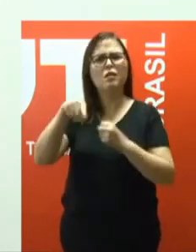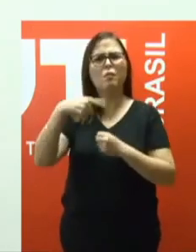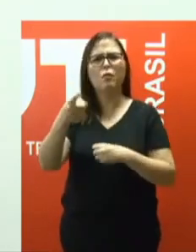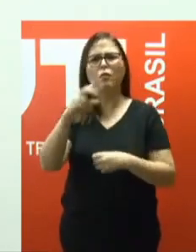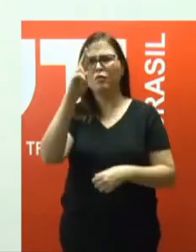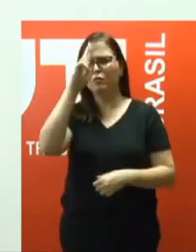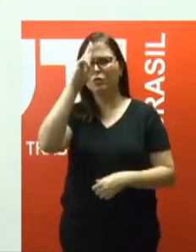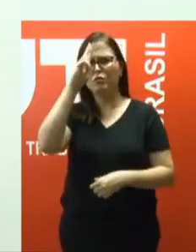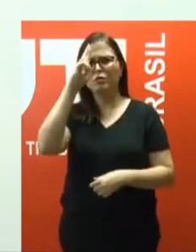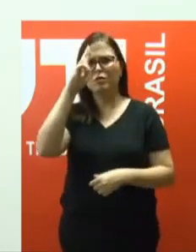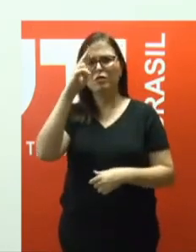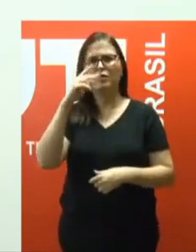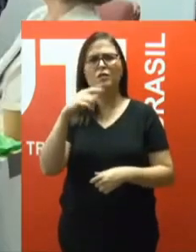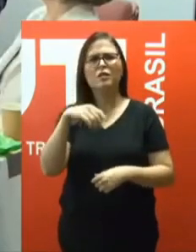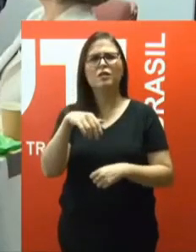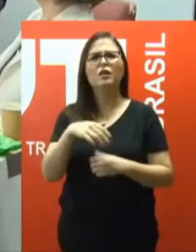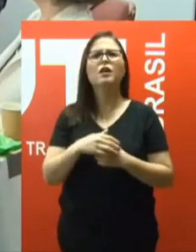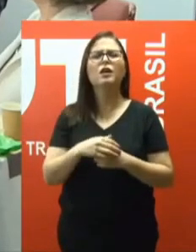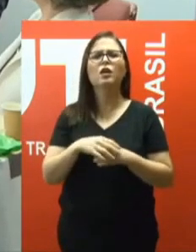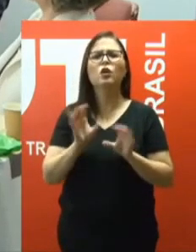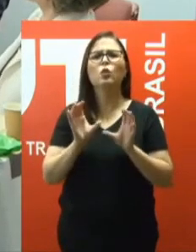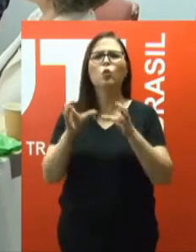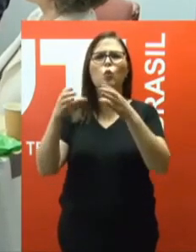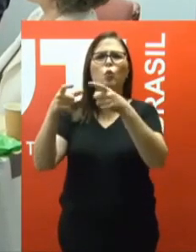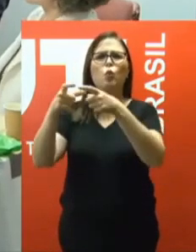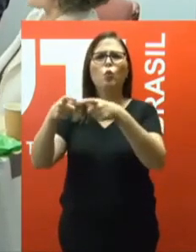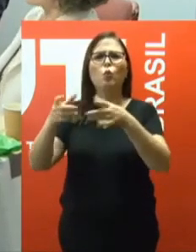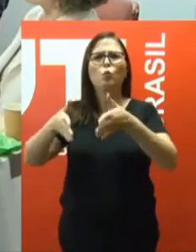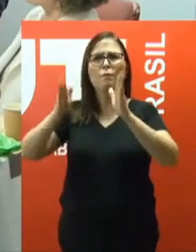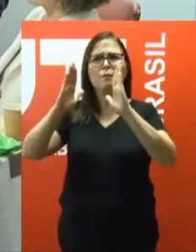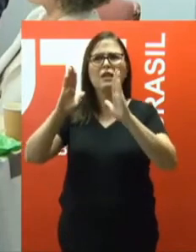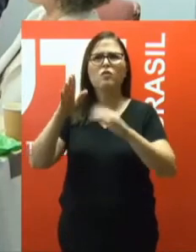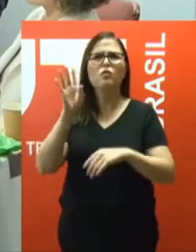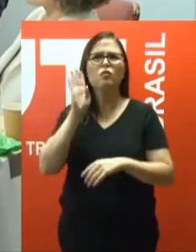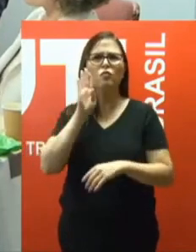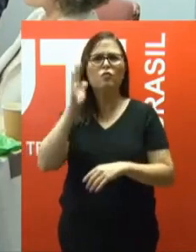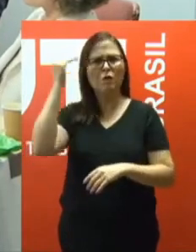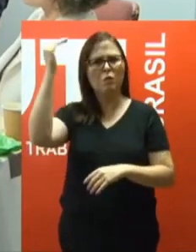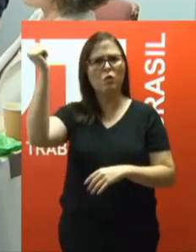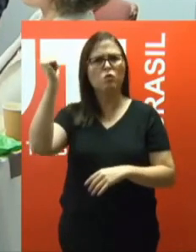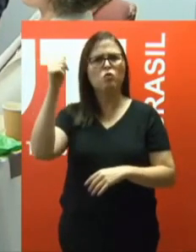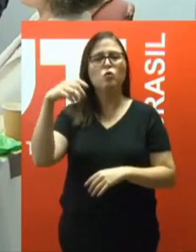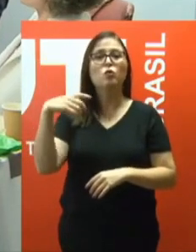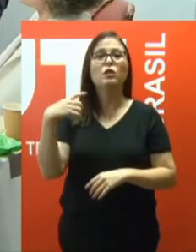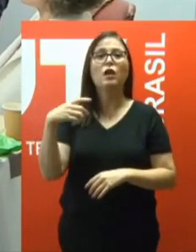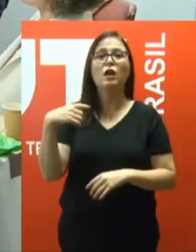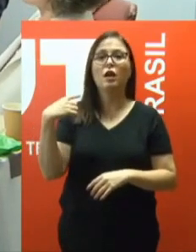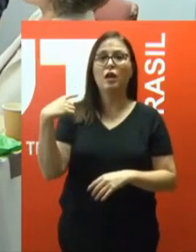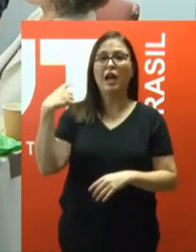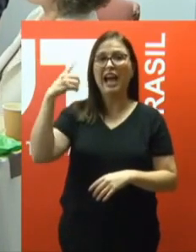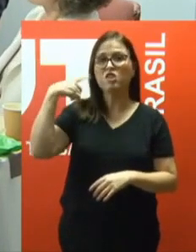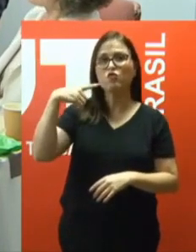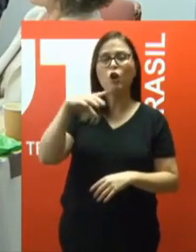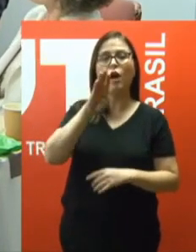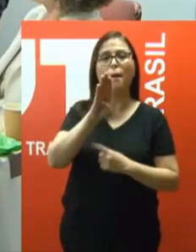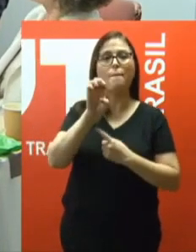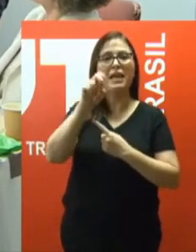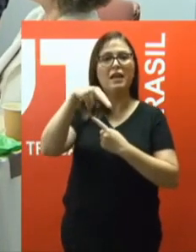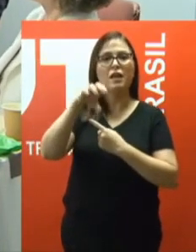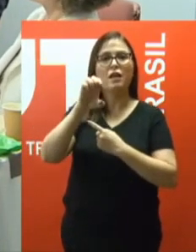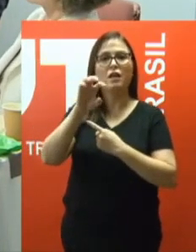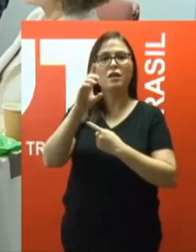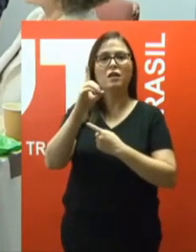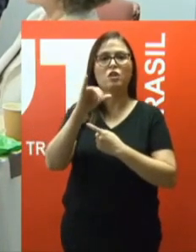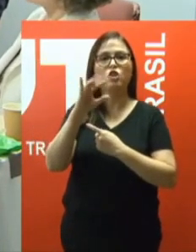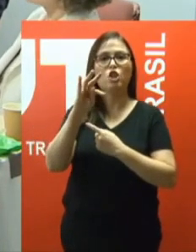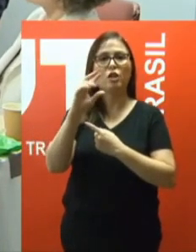na companheira Benedita da Silva, estava toda a família dela, ela teve uma cirurgia muito grave na coluna, ontem morreu o filho